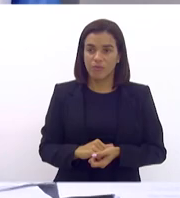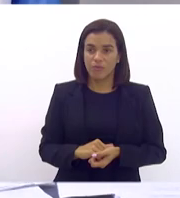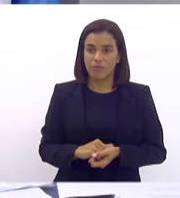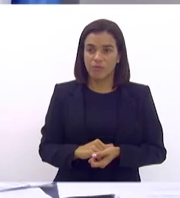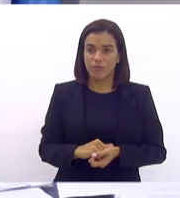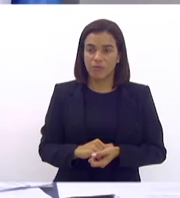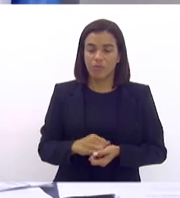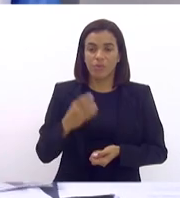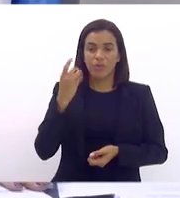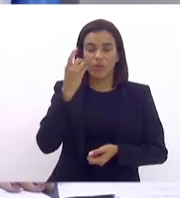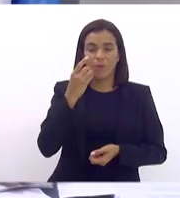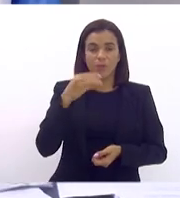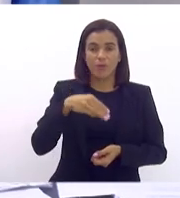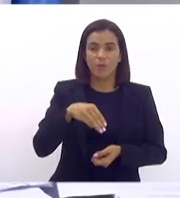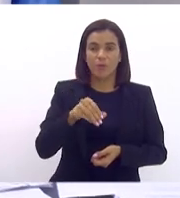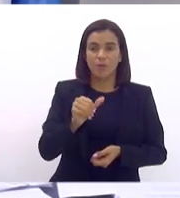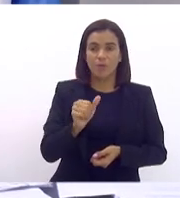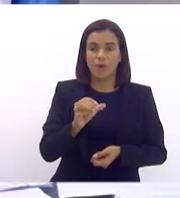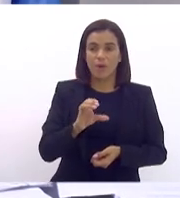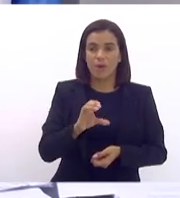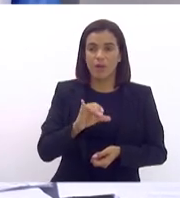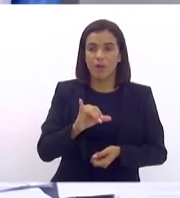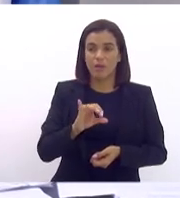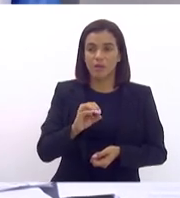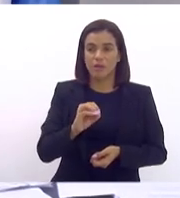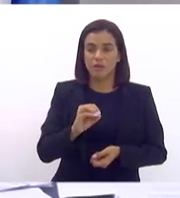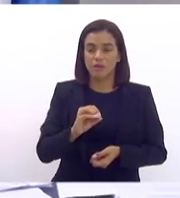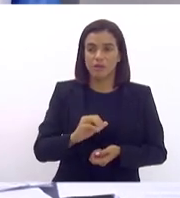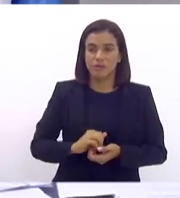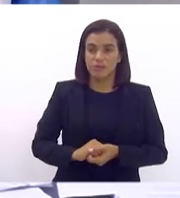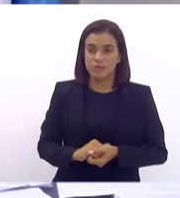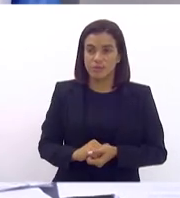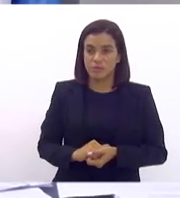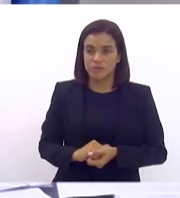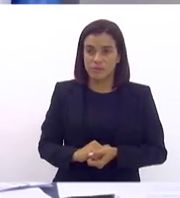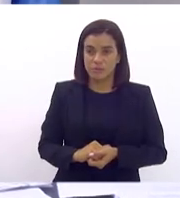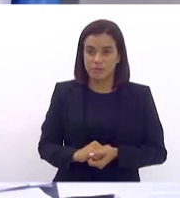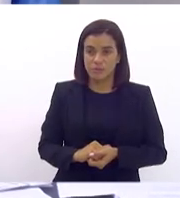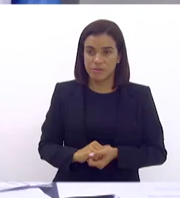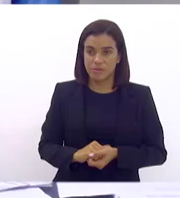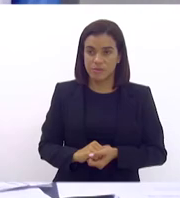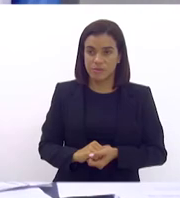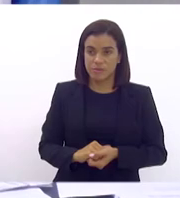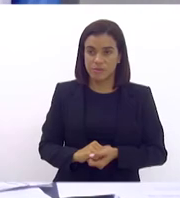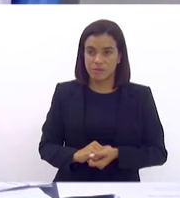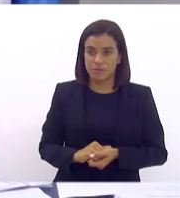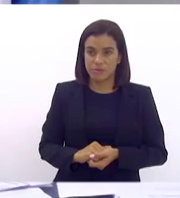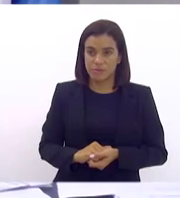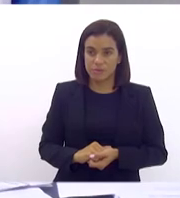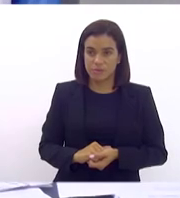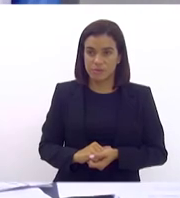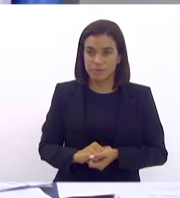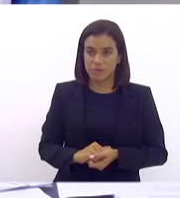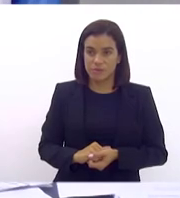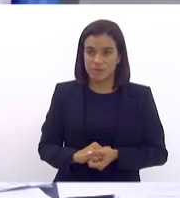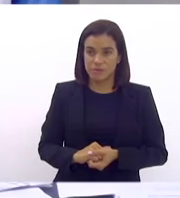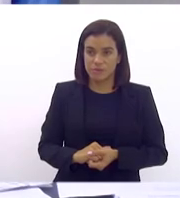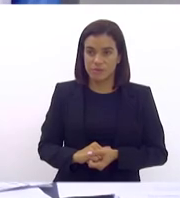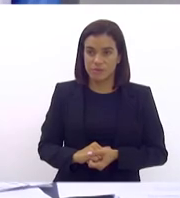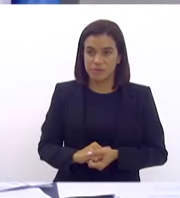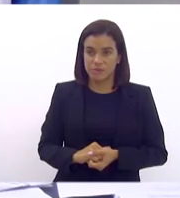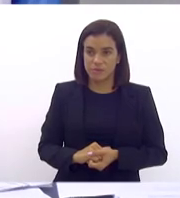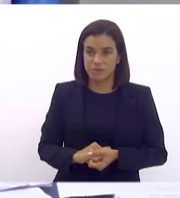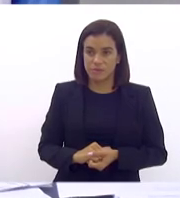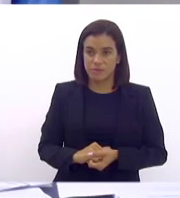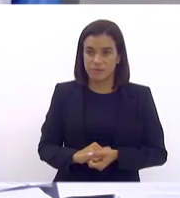Deputado Márcio Gualberto, o que acha? Um momentinho, deputado Marcelo Seudino. Deputado